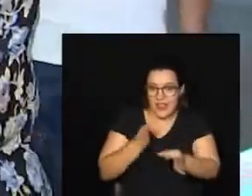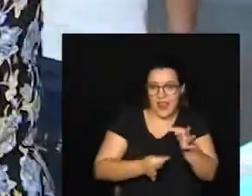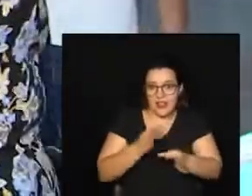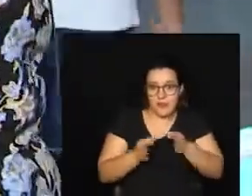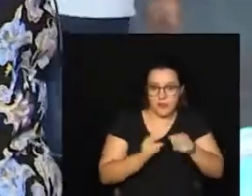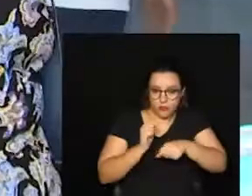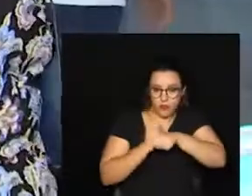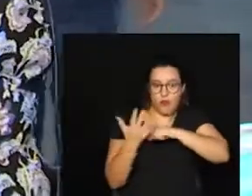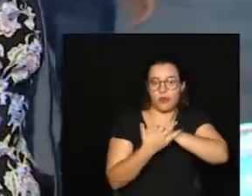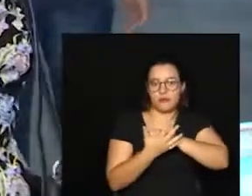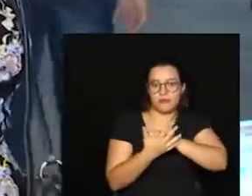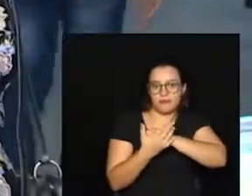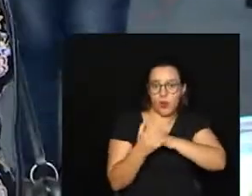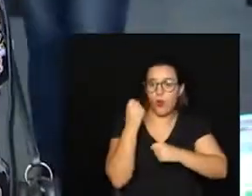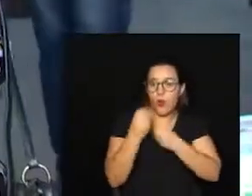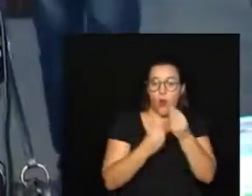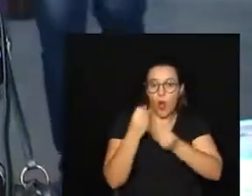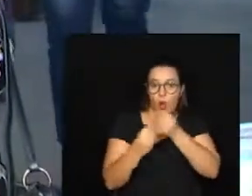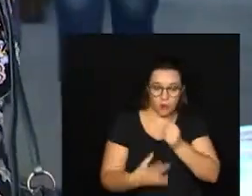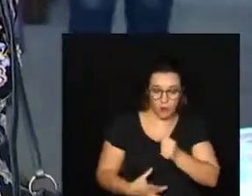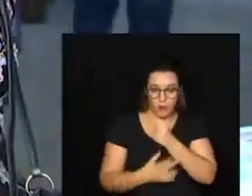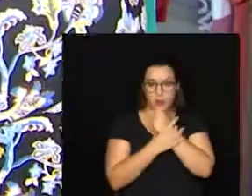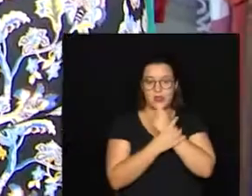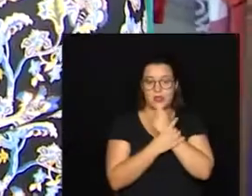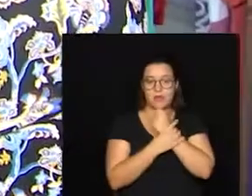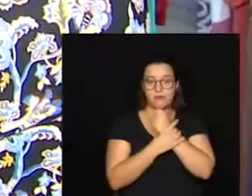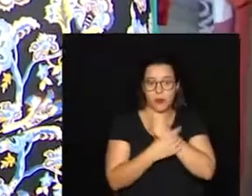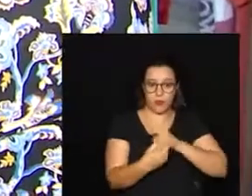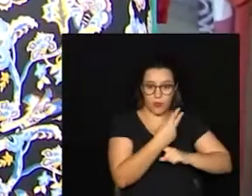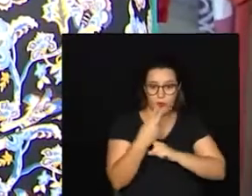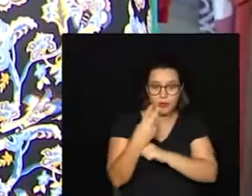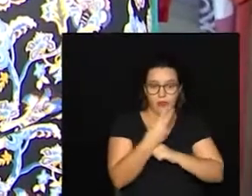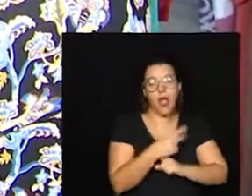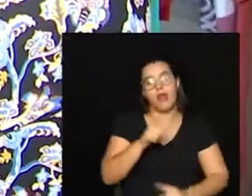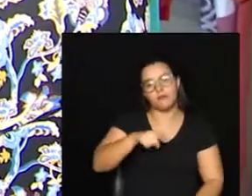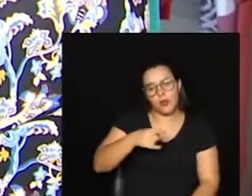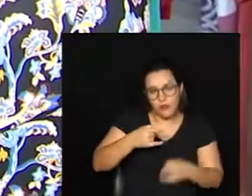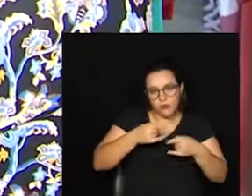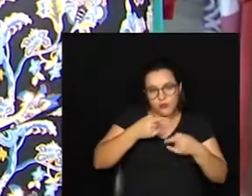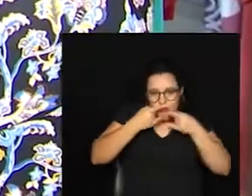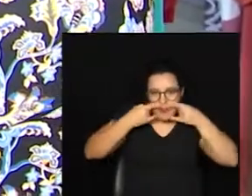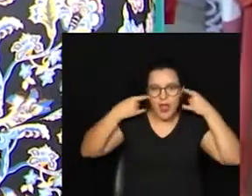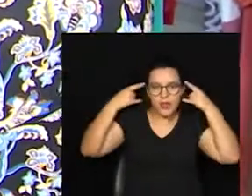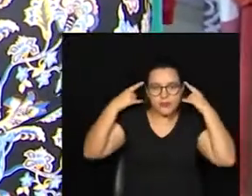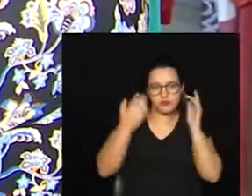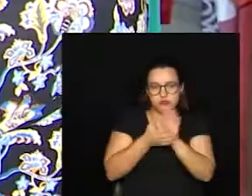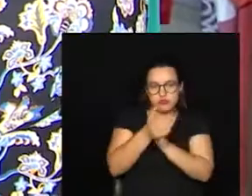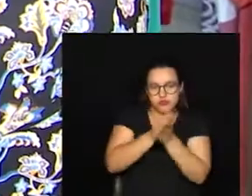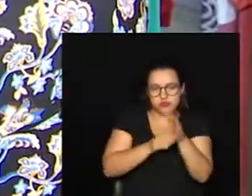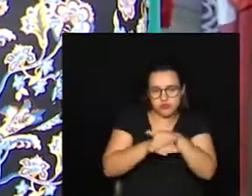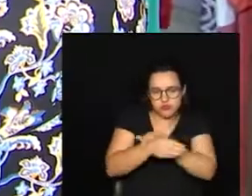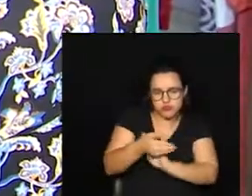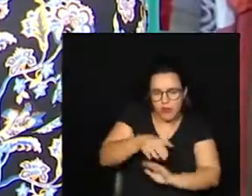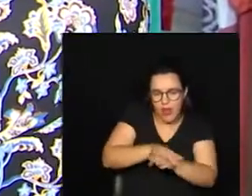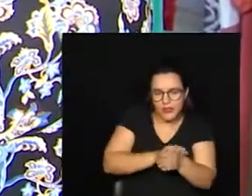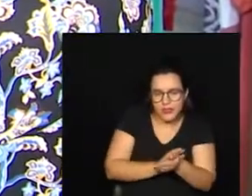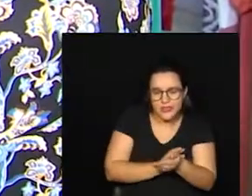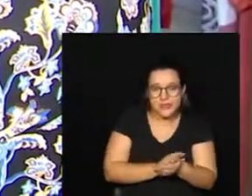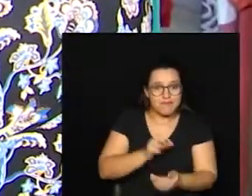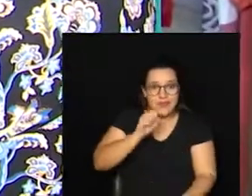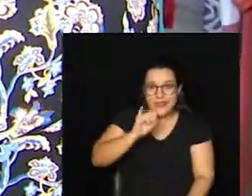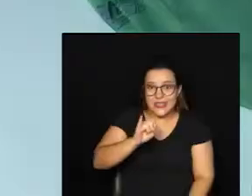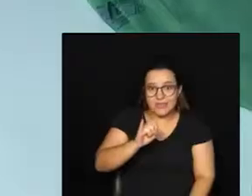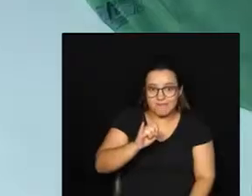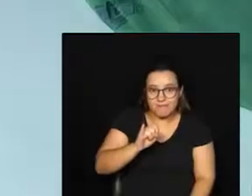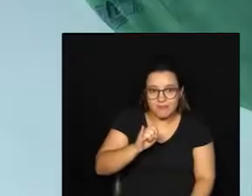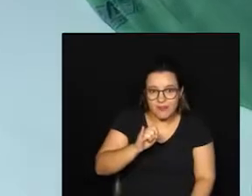as formas de proteção que já conhecemos, como o uso da máscara e lavar as mãos, e quando não houver essa